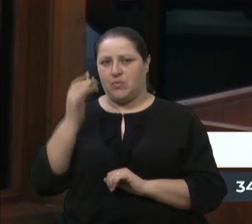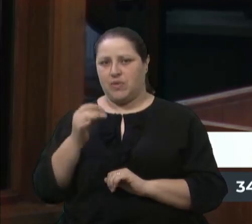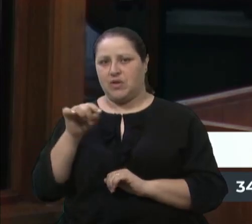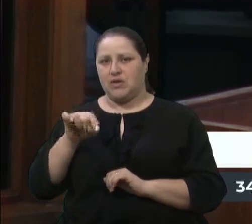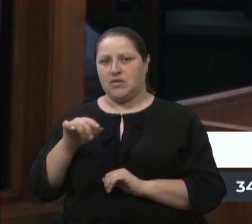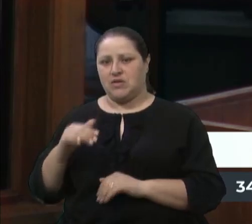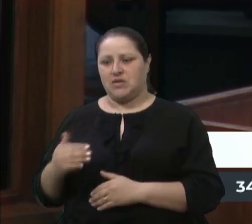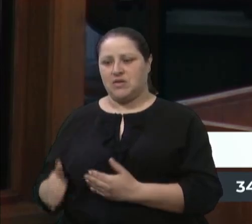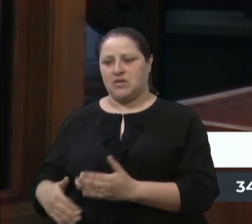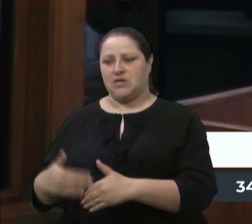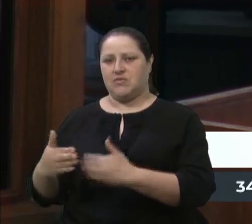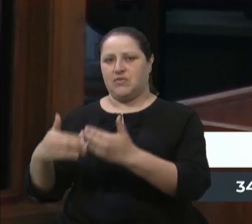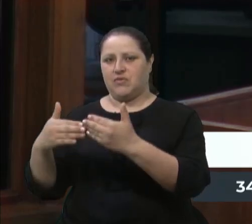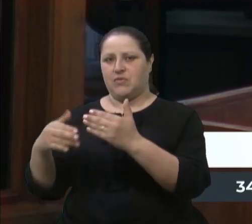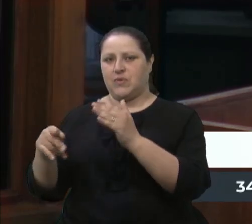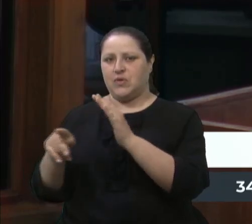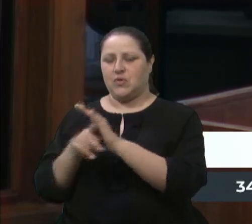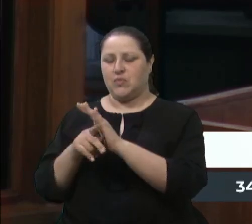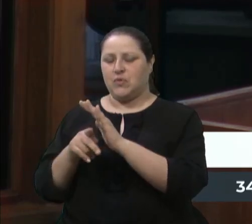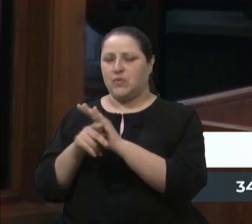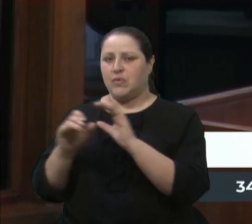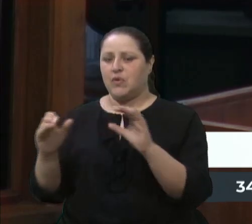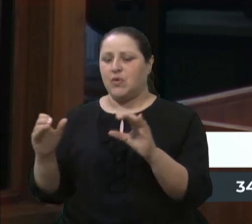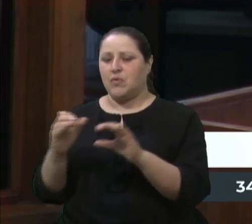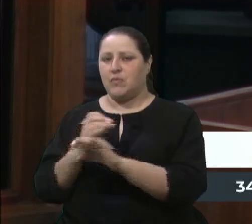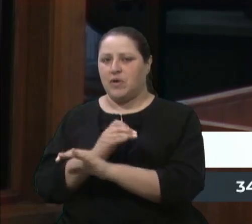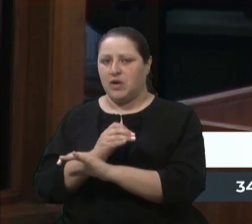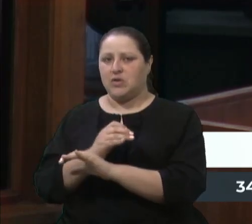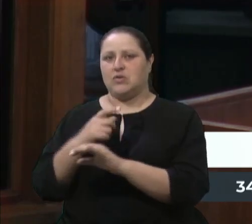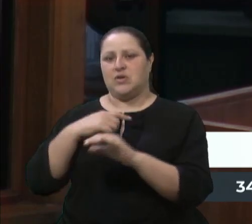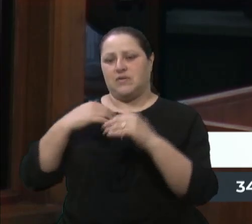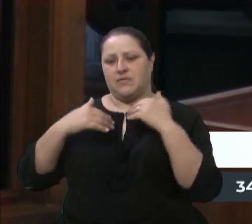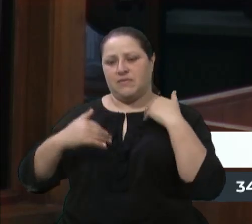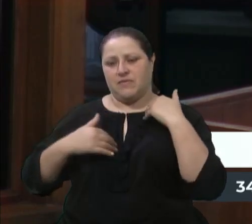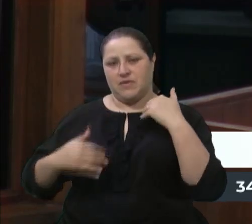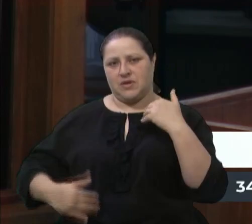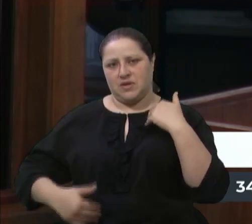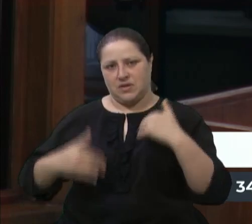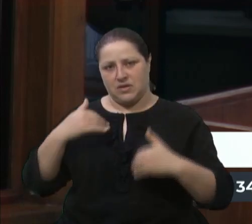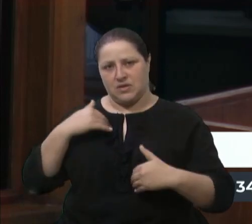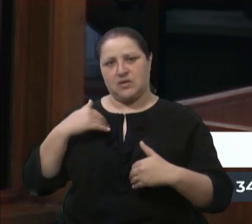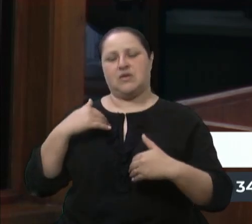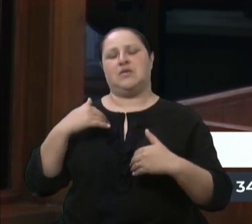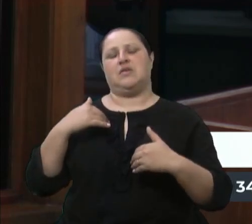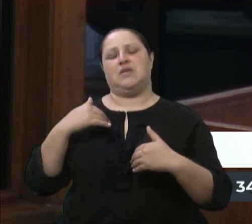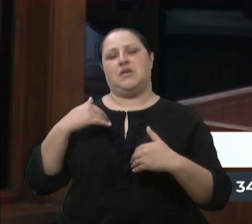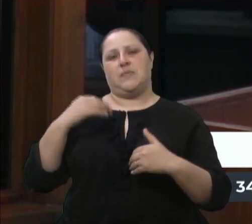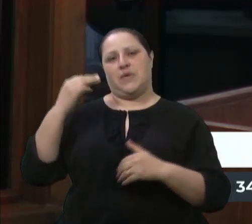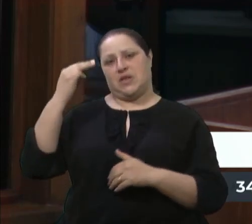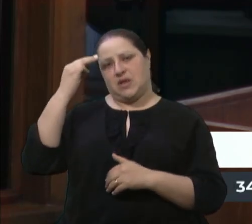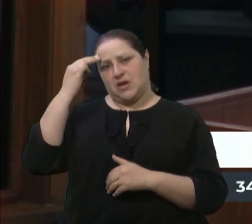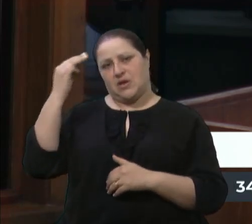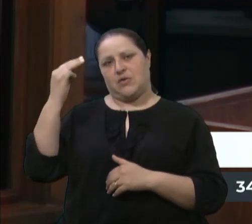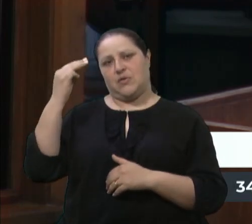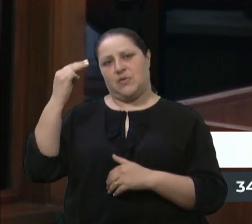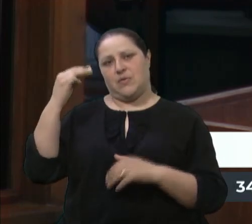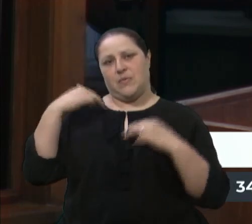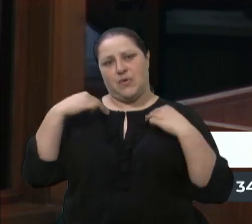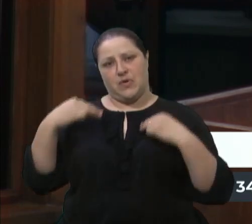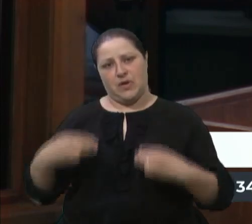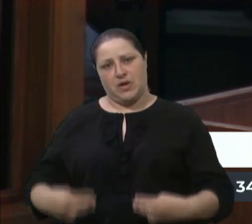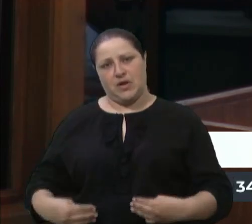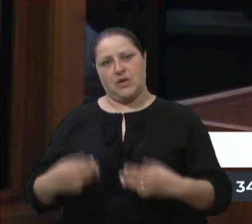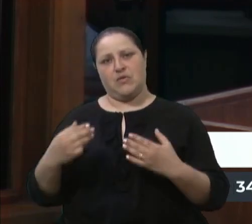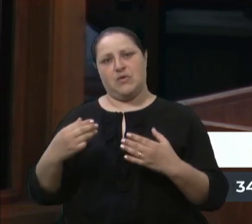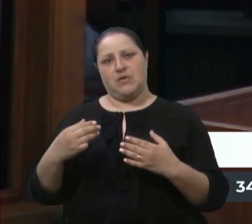um desenvolvimento integral que envolve as questões físicas, mental, moral, espiritual, social, em condições